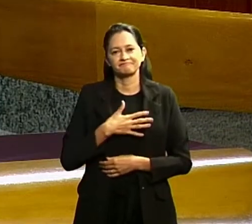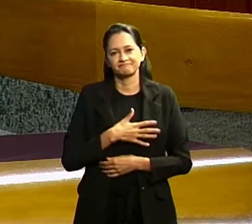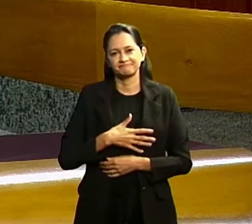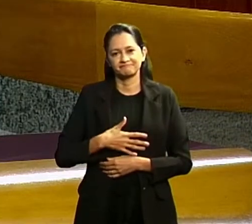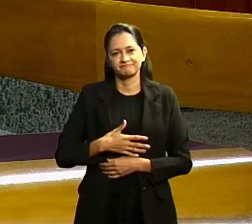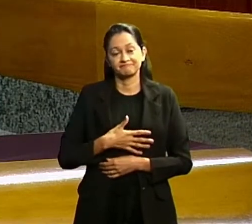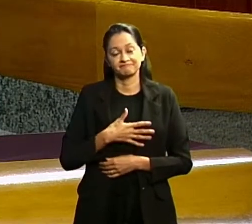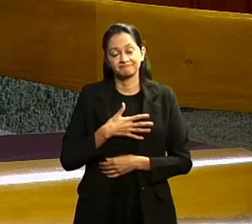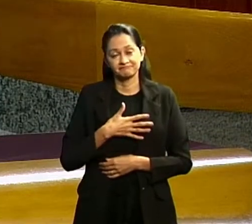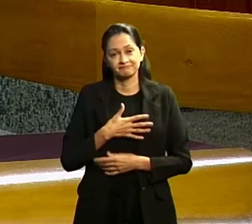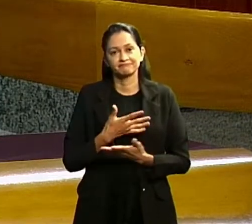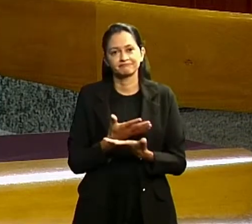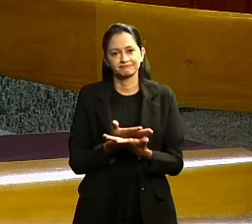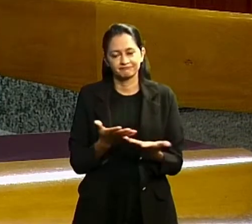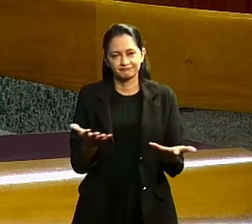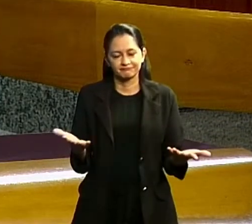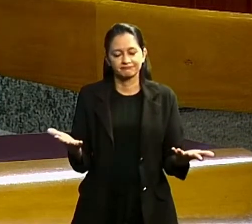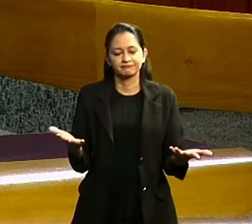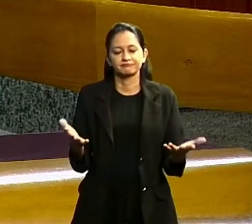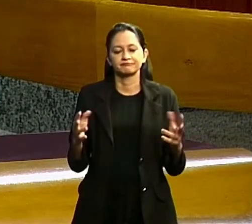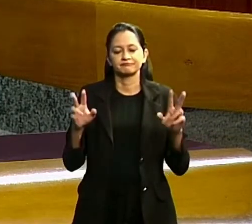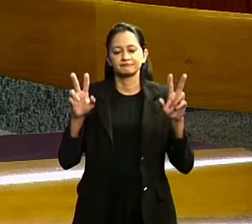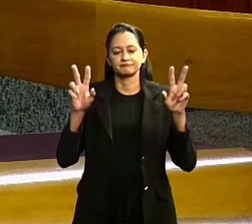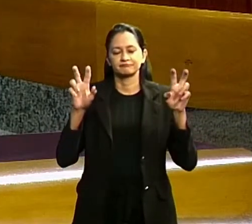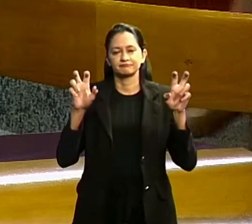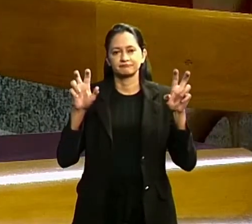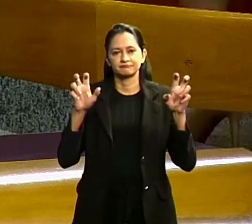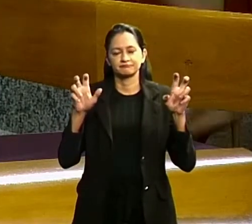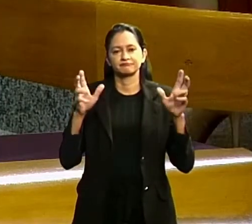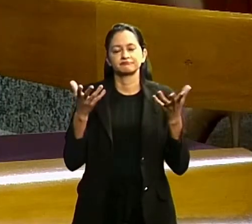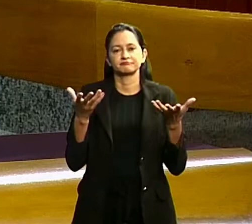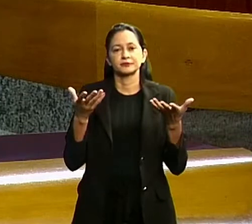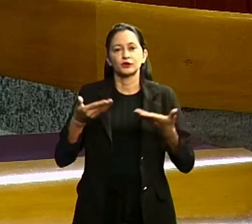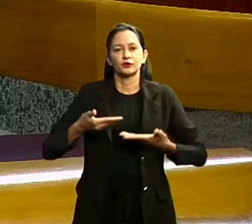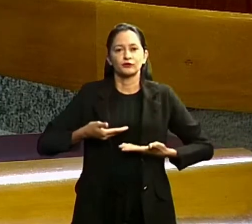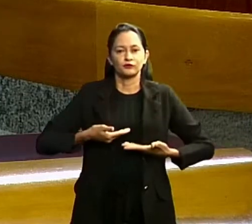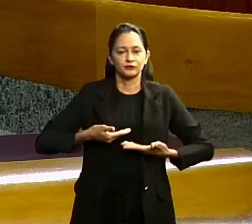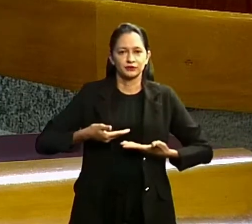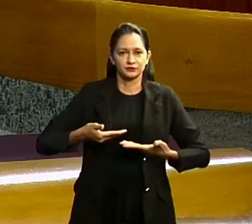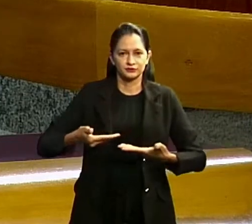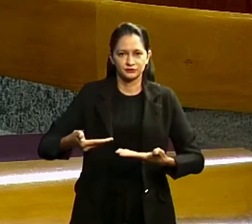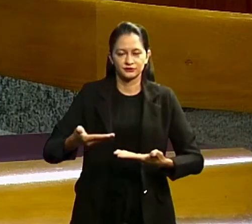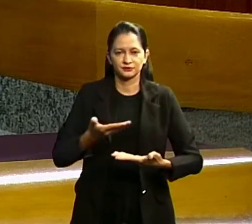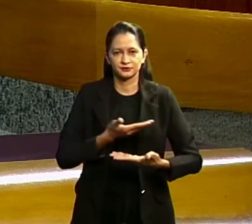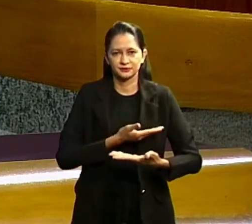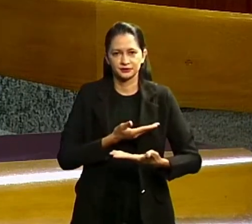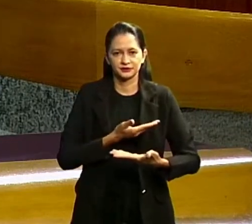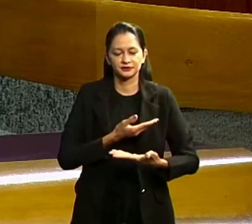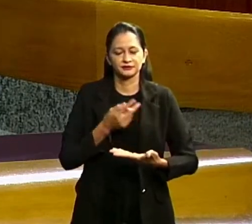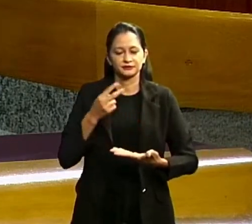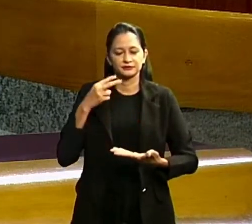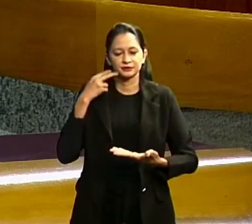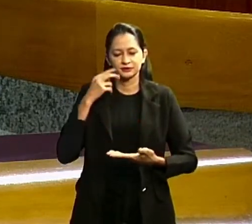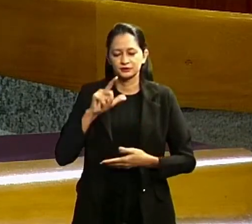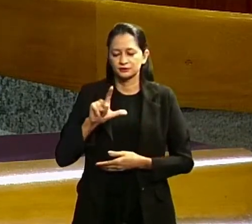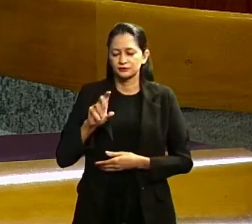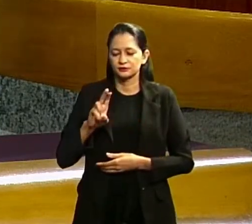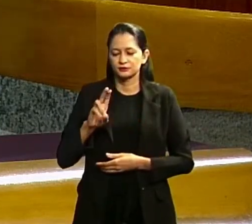essa manhã, falando com vocês sobre o convite da amiga vereadora Lucila do